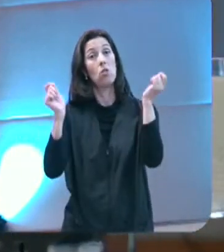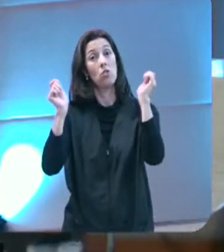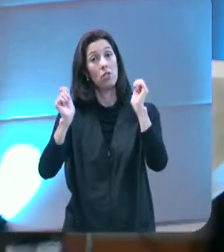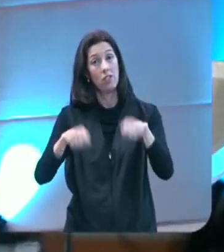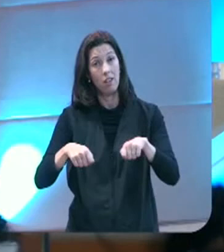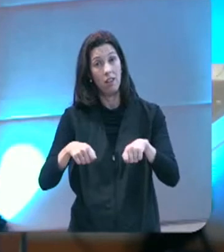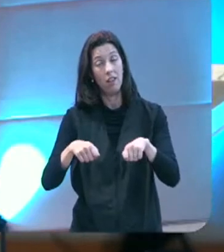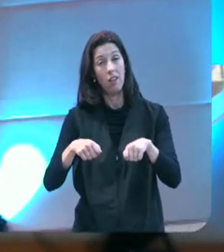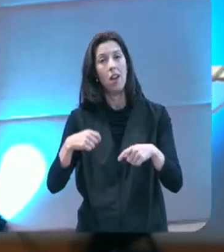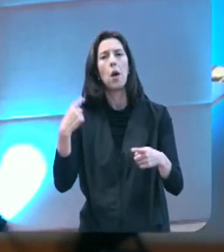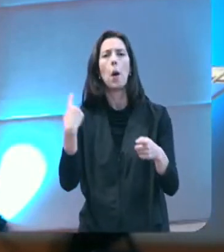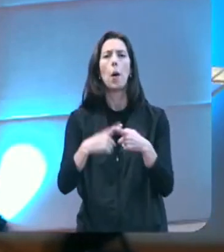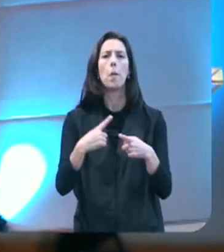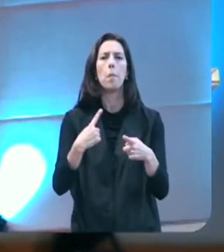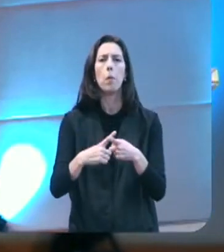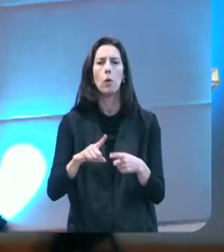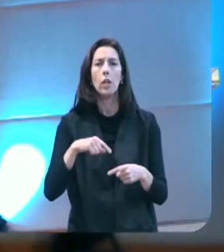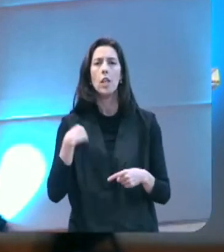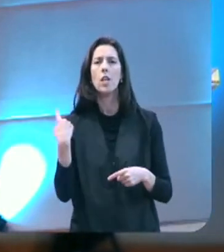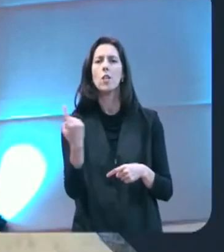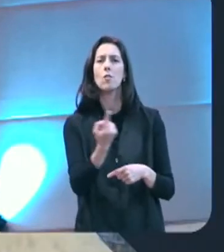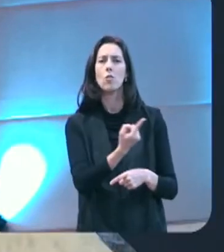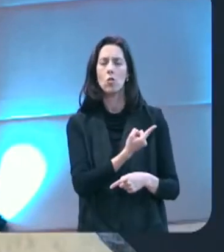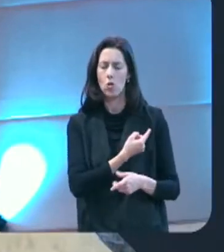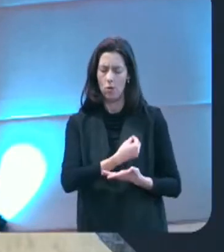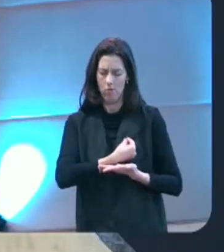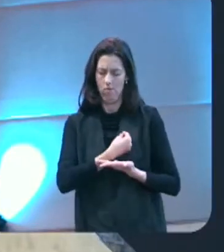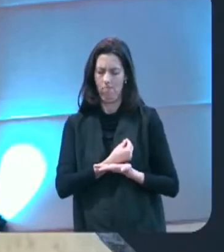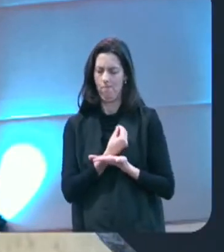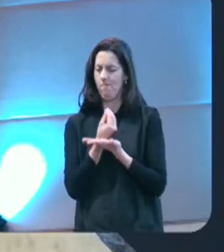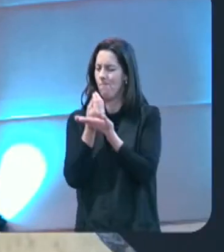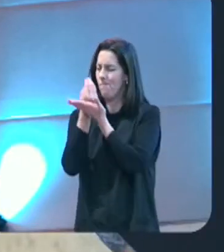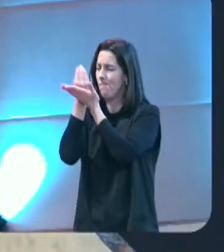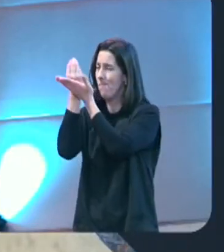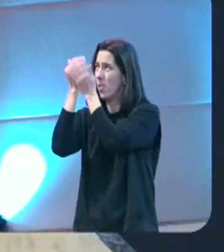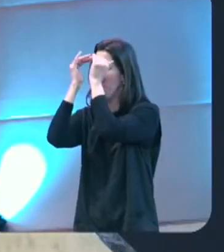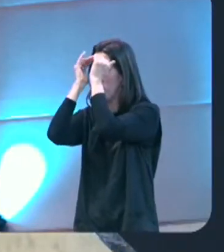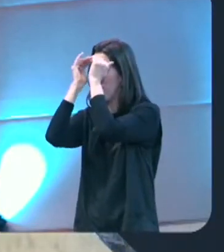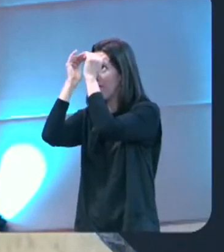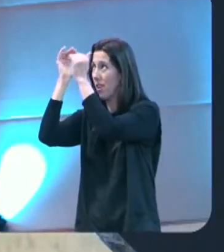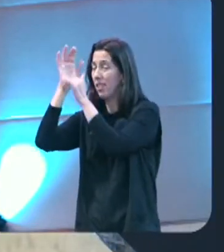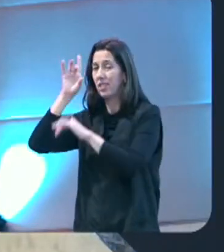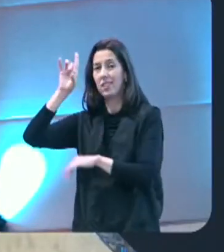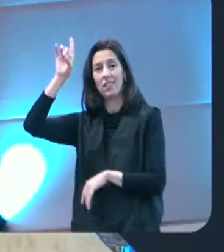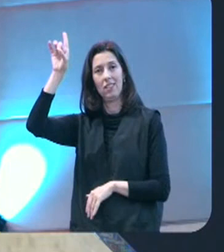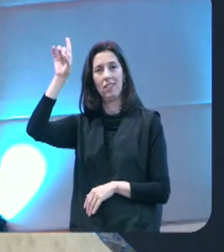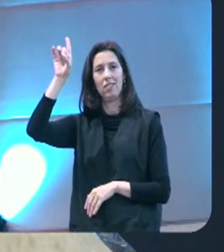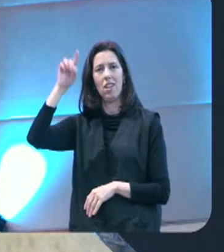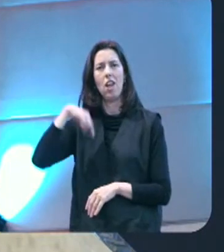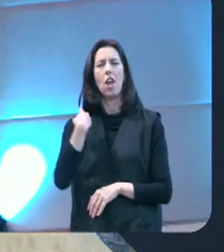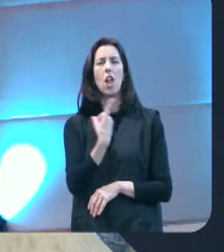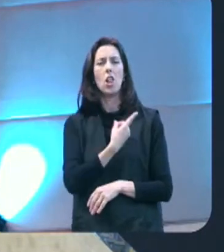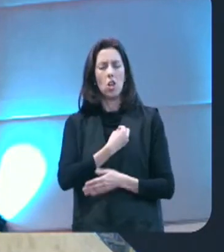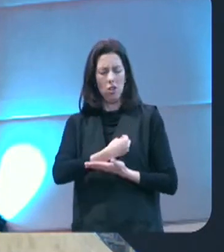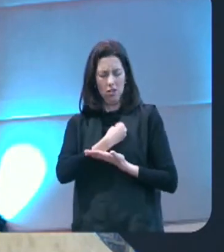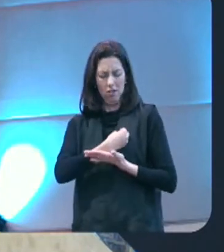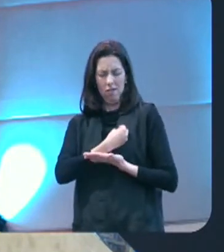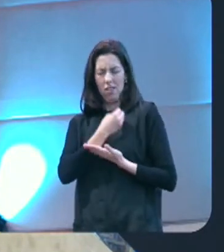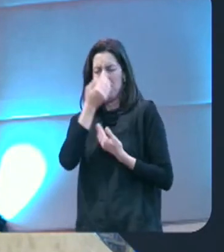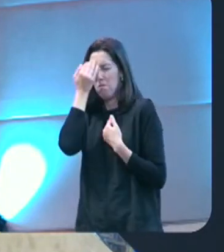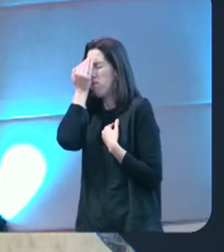nos doarmos ao Senhor. É vivermos em profunda gratidão,